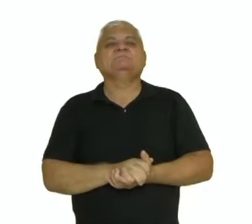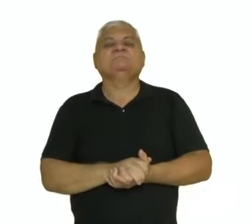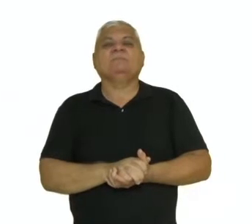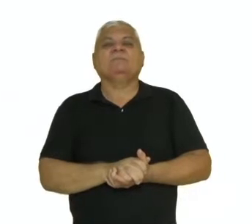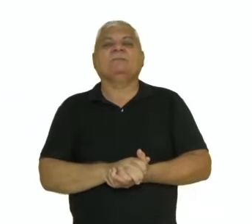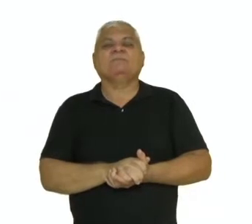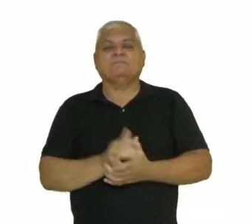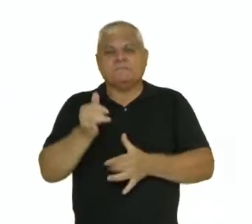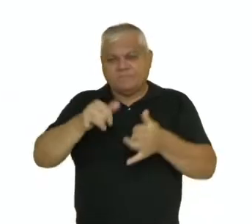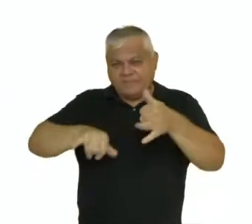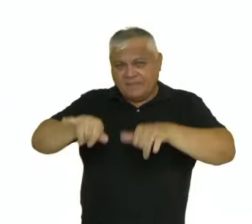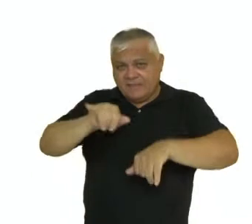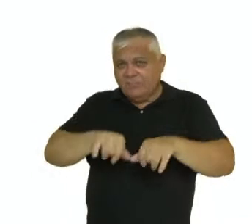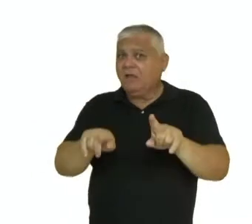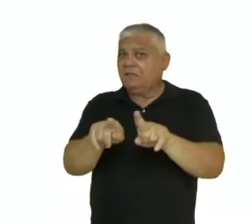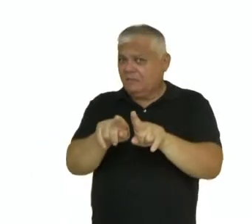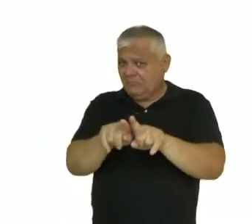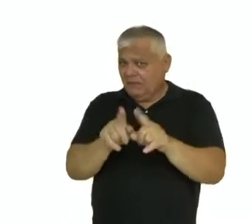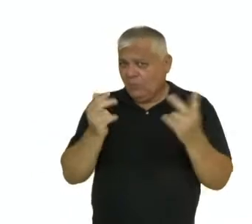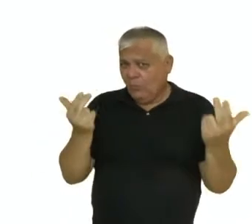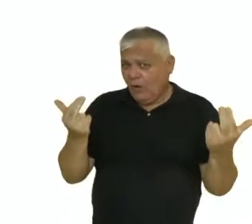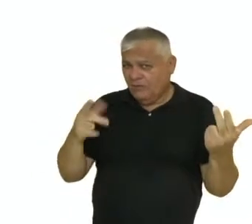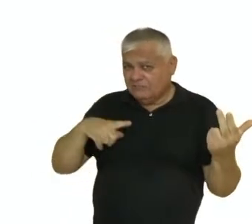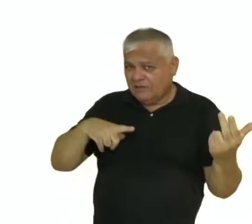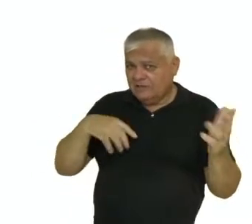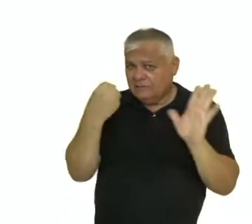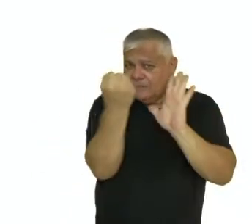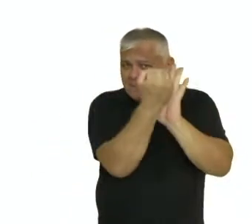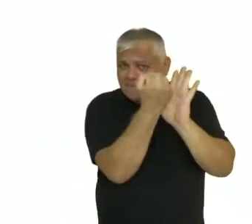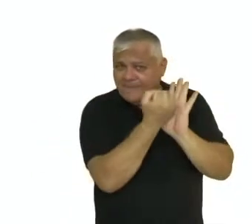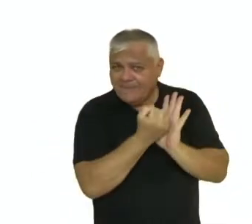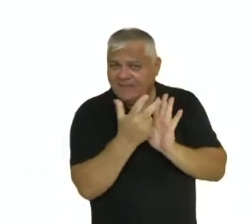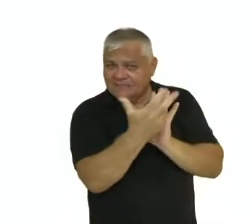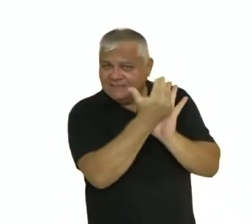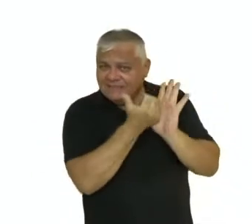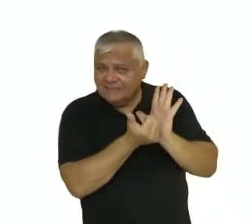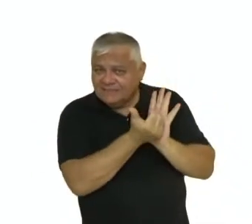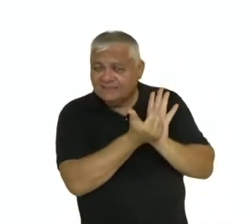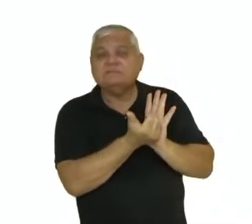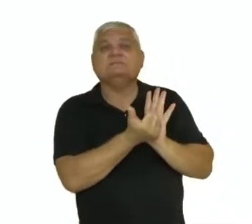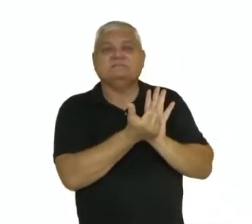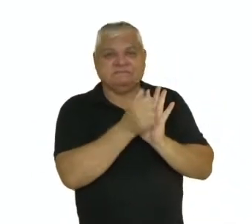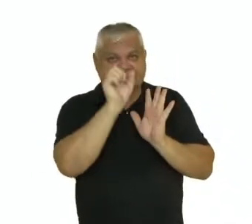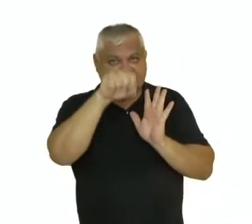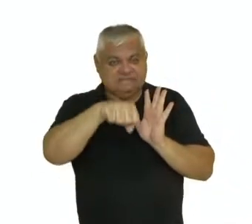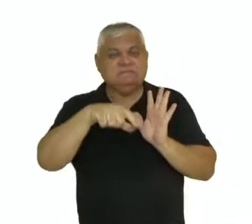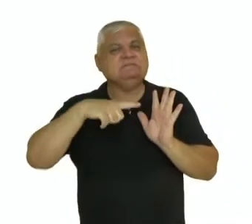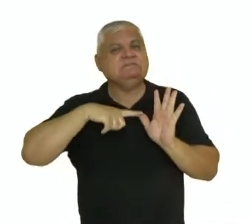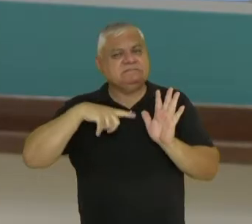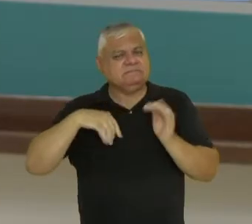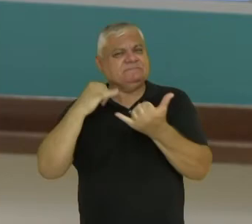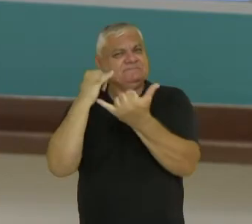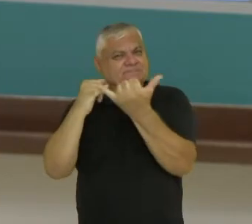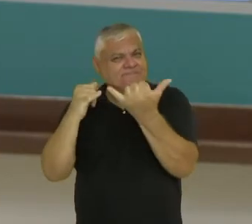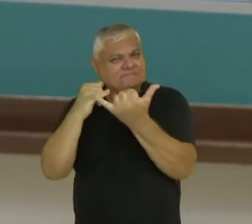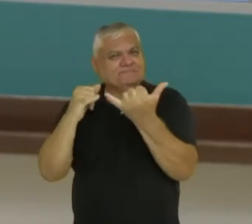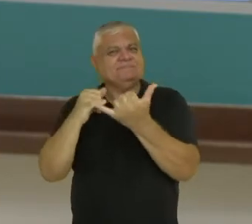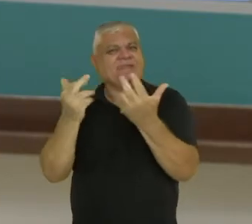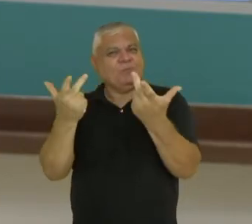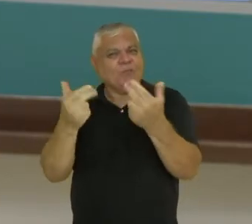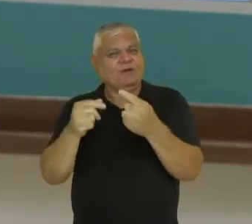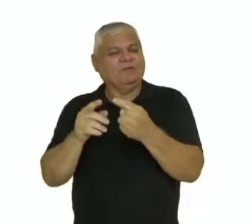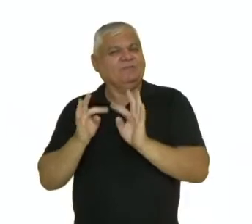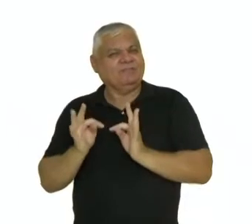Será que na química também temos algumas representações? Na química a gente tem uns mecanismos similares a esses da